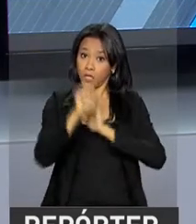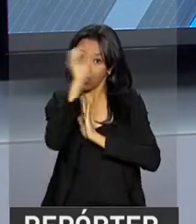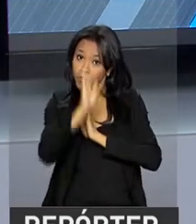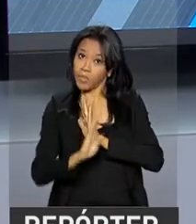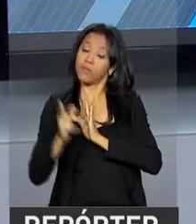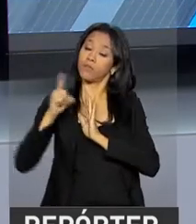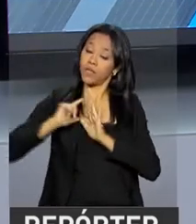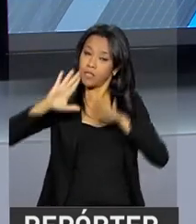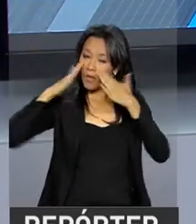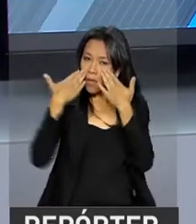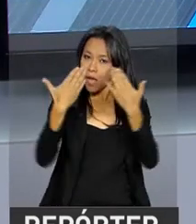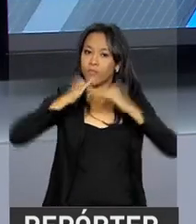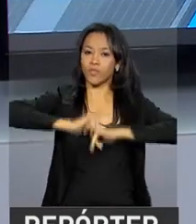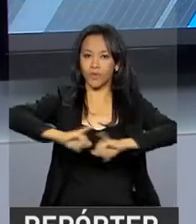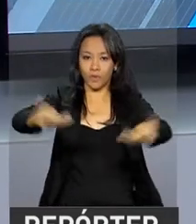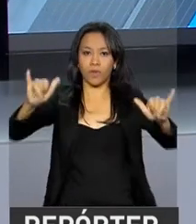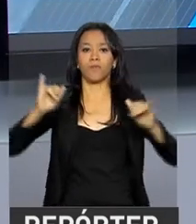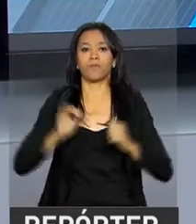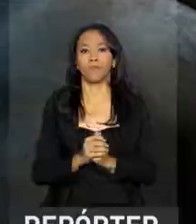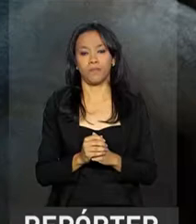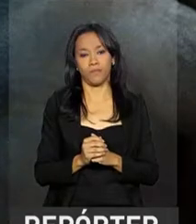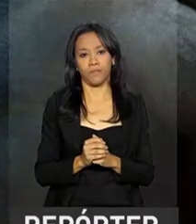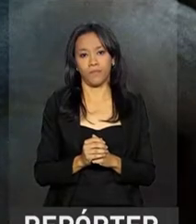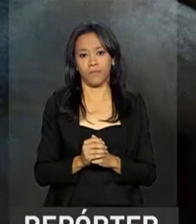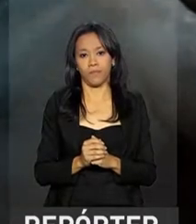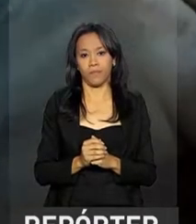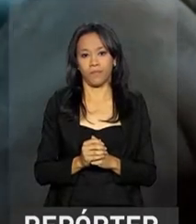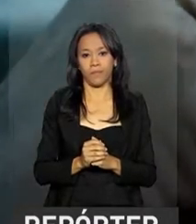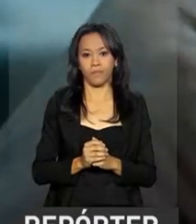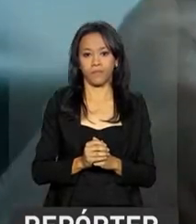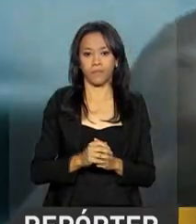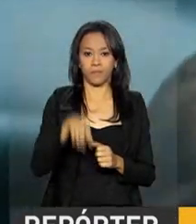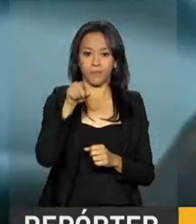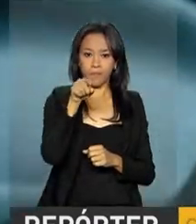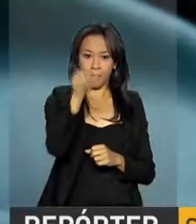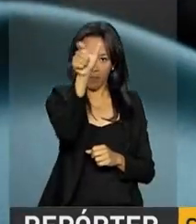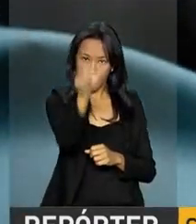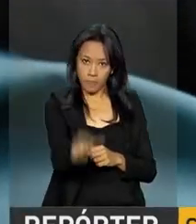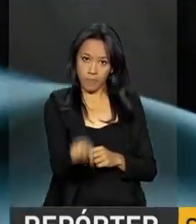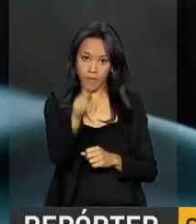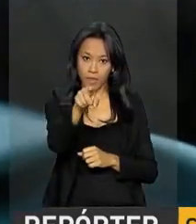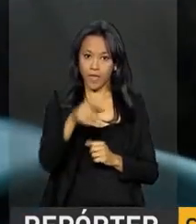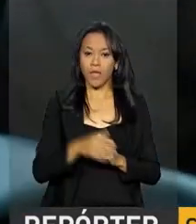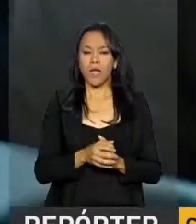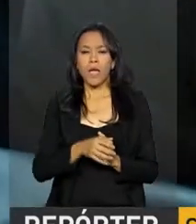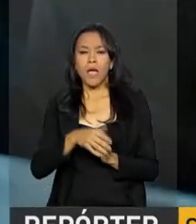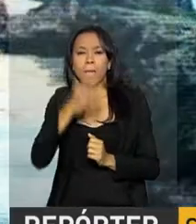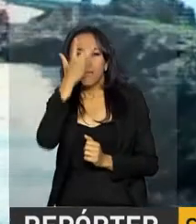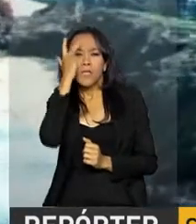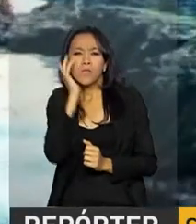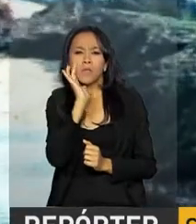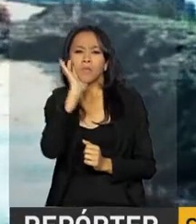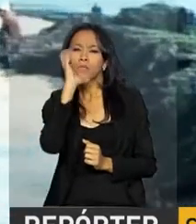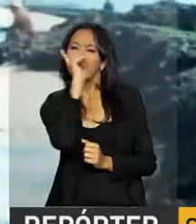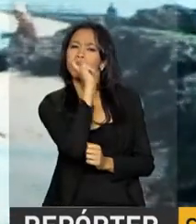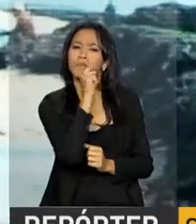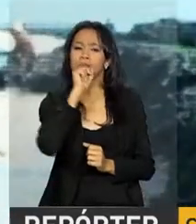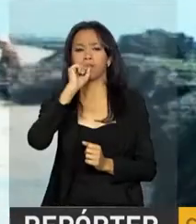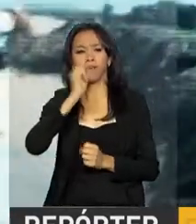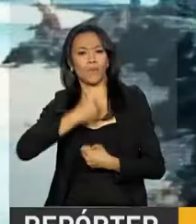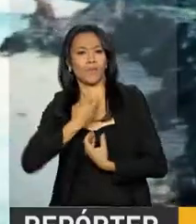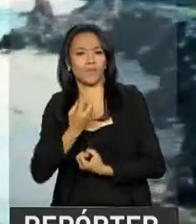representada na telinha luiza a pessoa mais linda do mundo em que você de